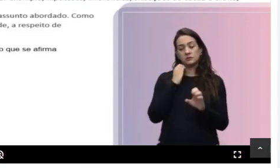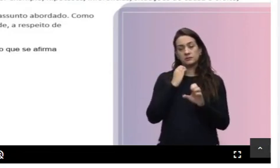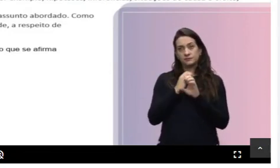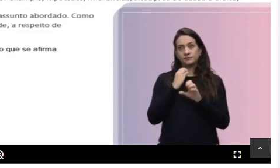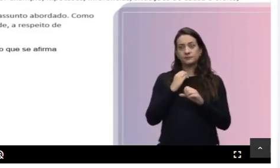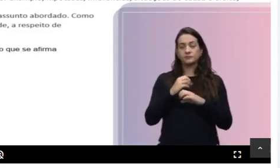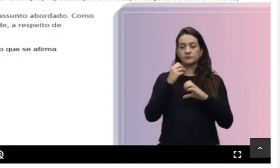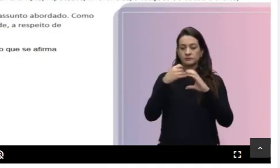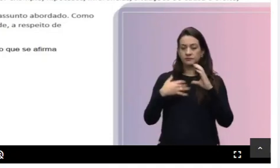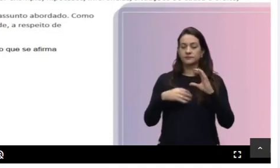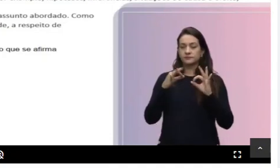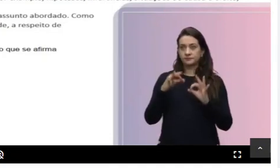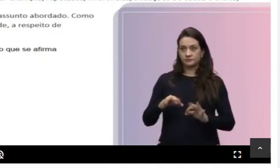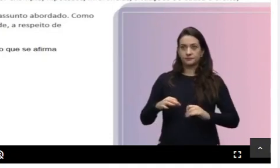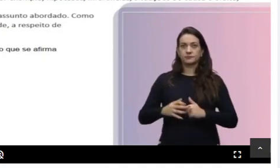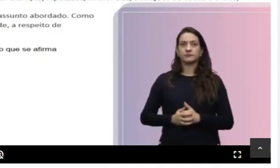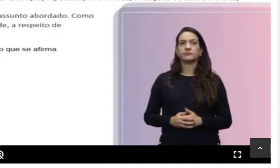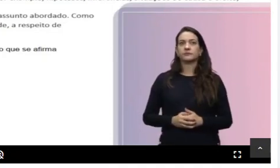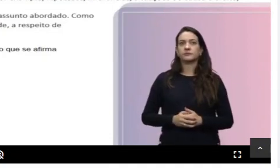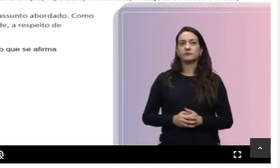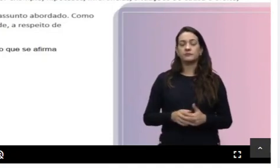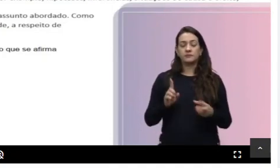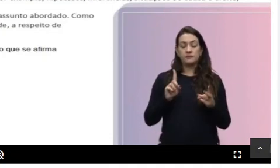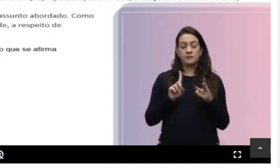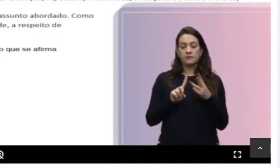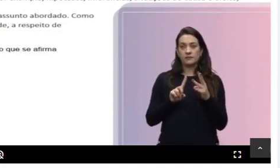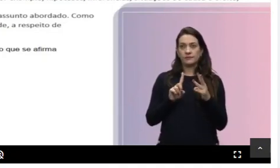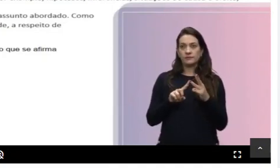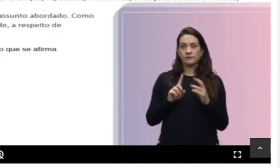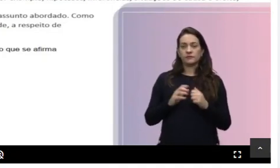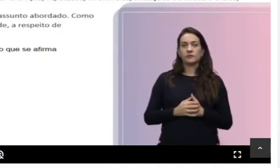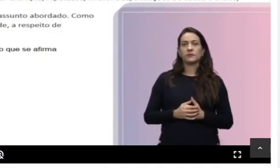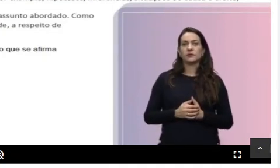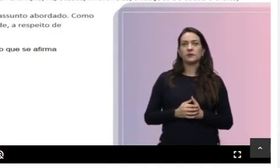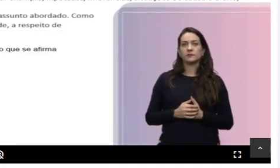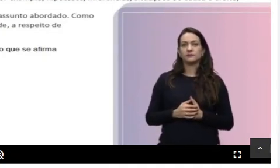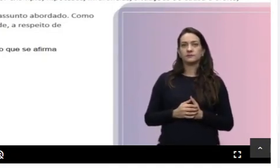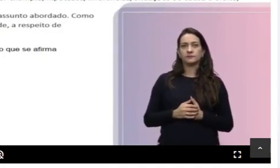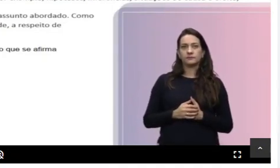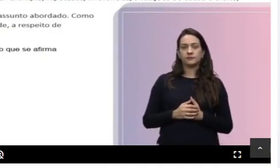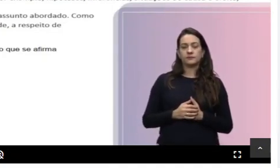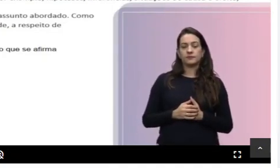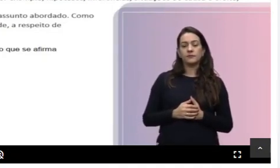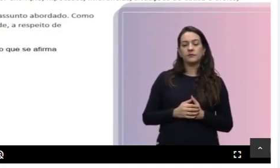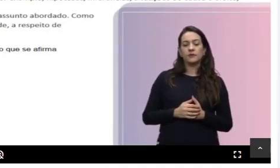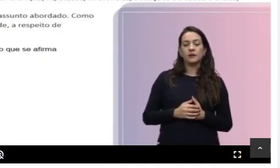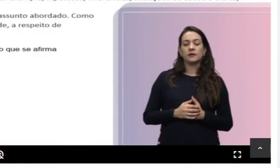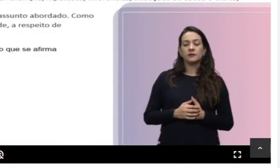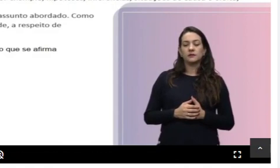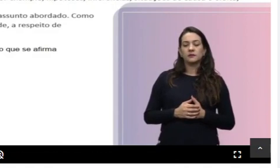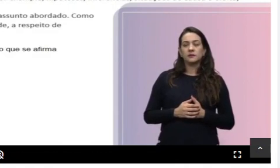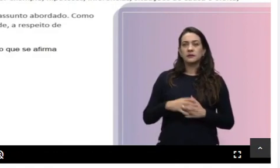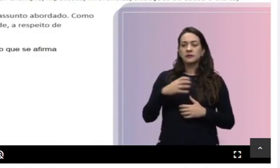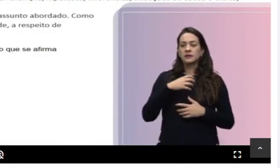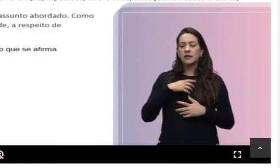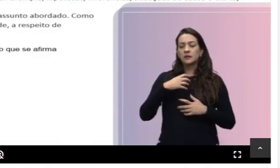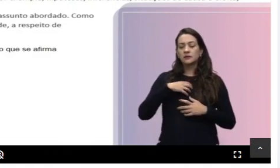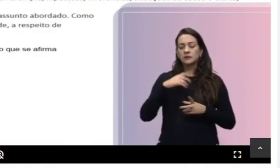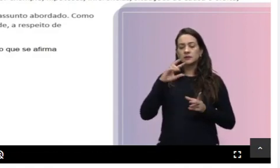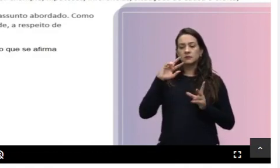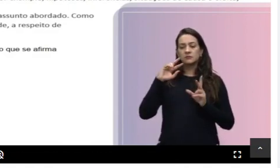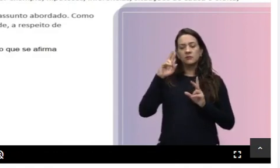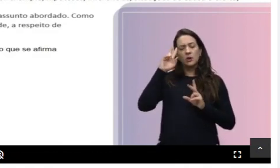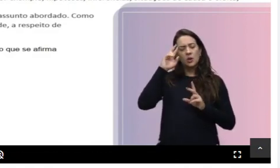seria uma característica correta. 3. Ser proveniente de relações de sentido lógico, como, por